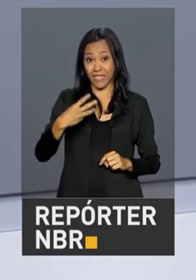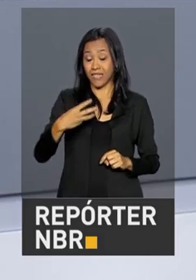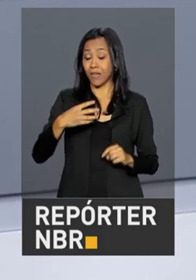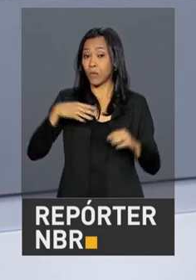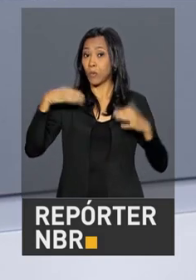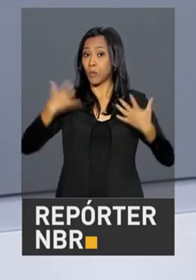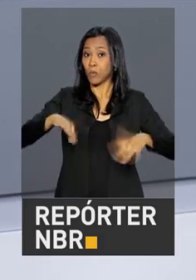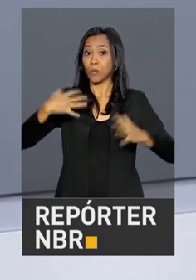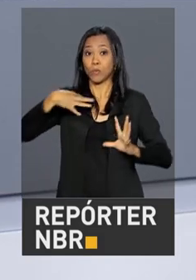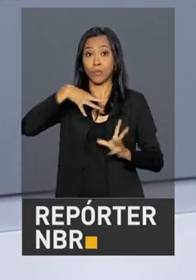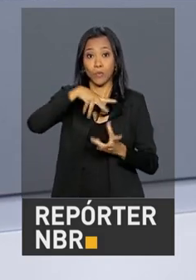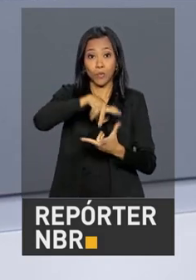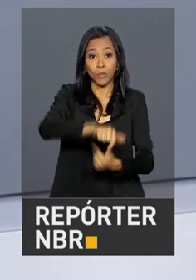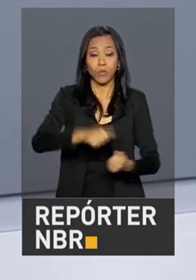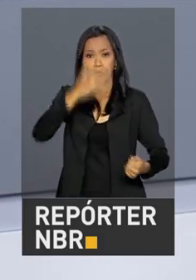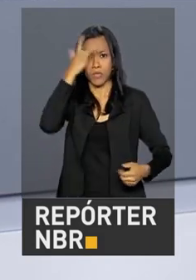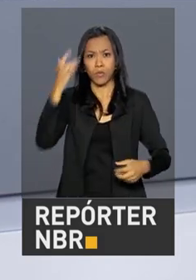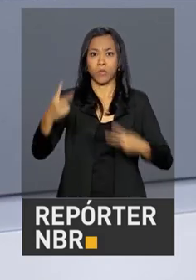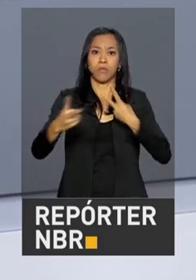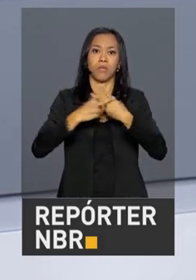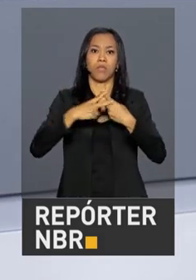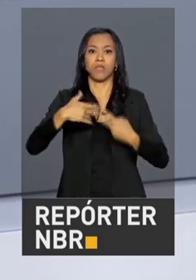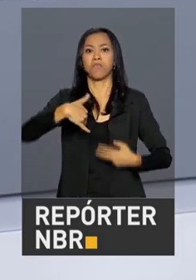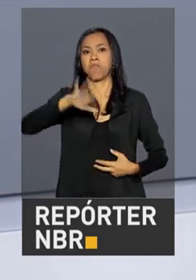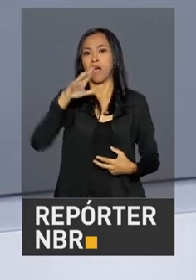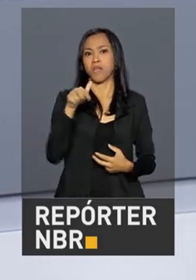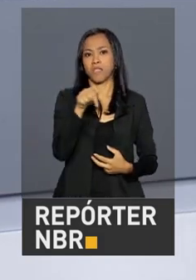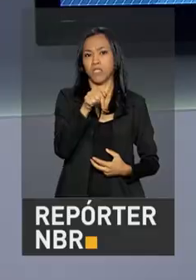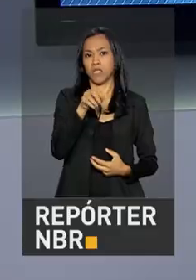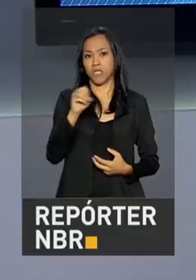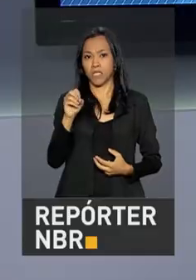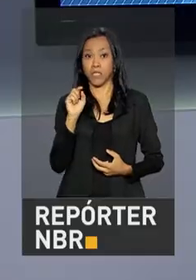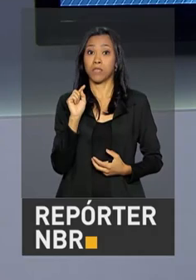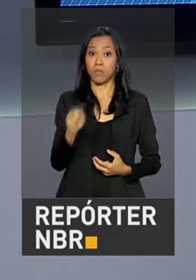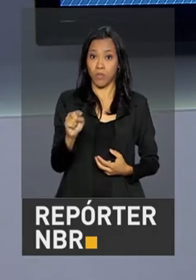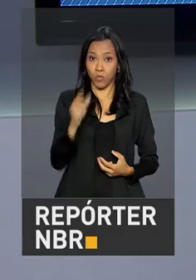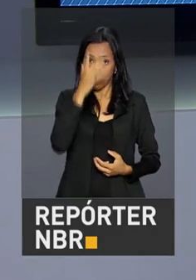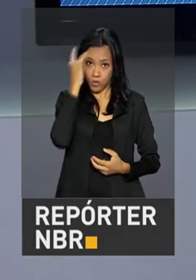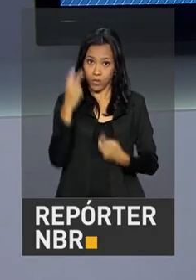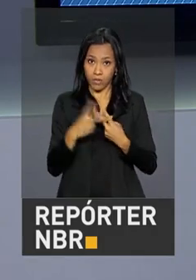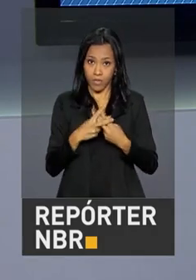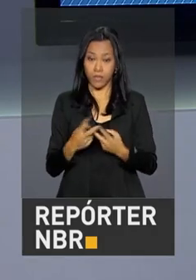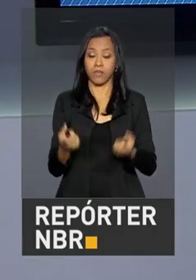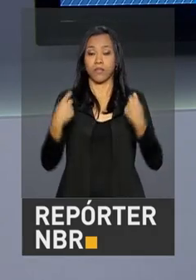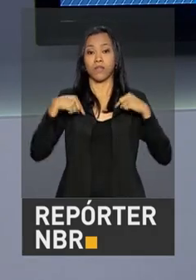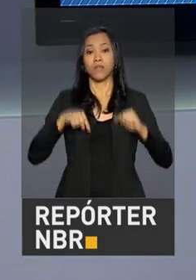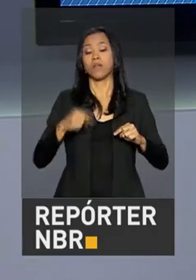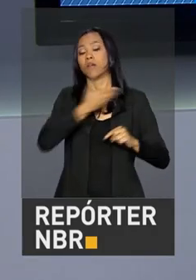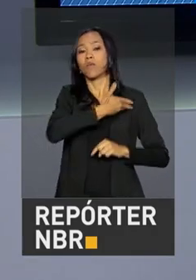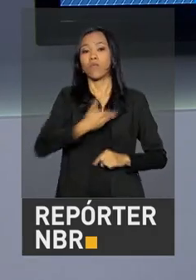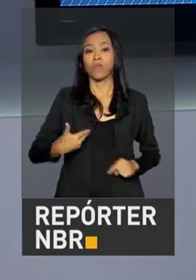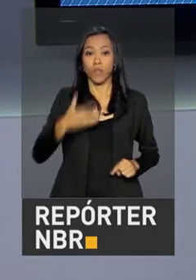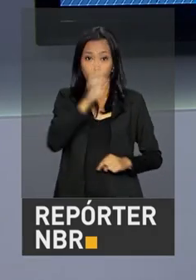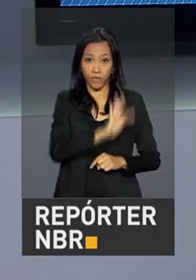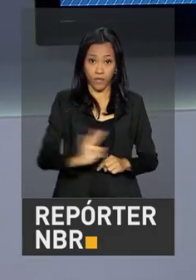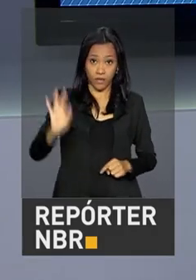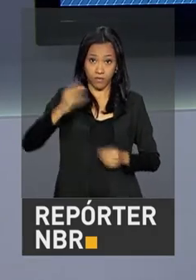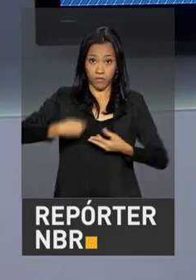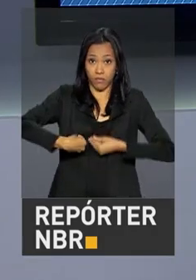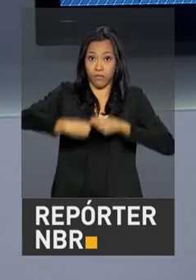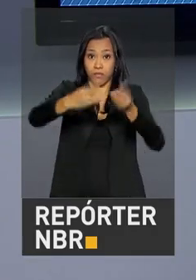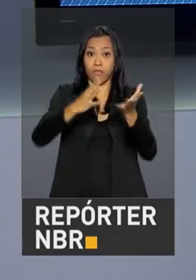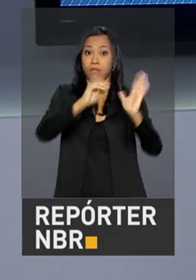carcerária do mundo, com mais de 700 mil presos. O governo federal enviou ao Senado um pedido